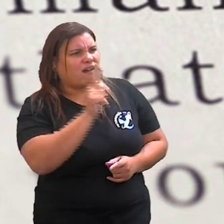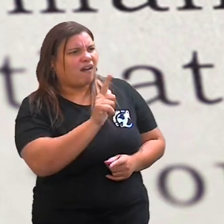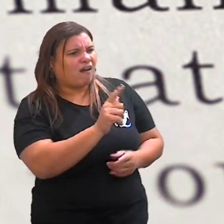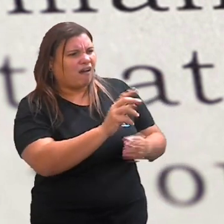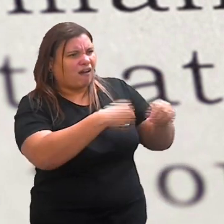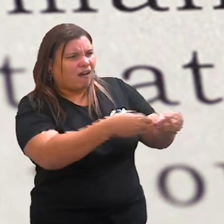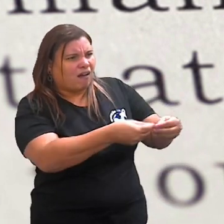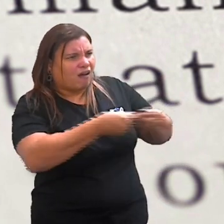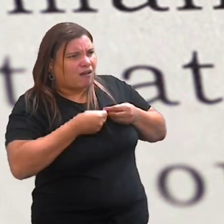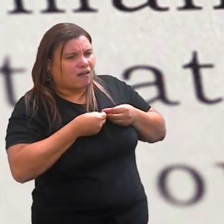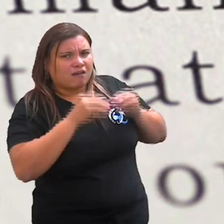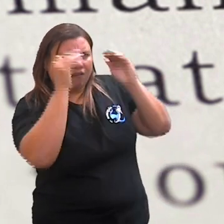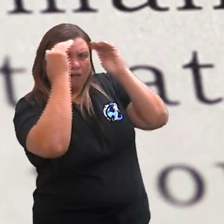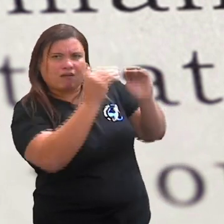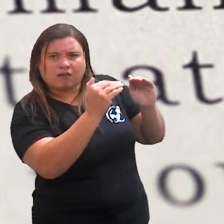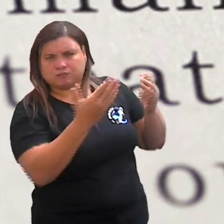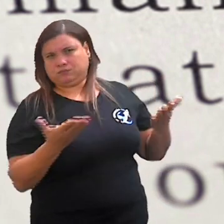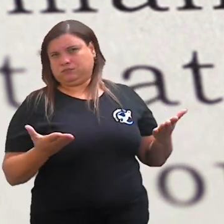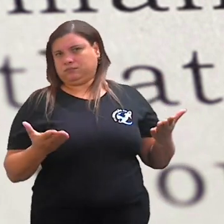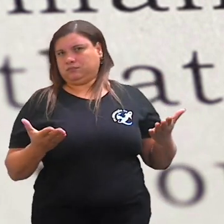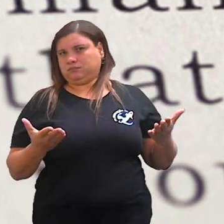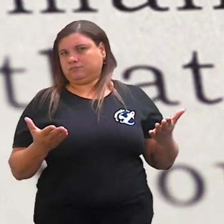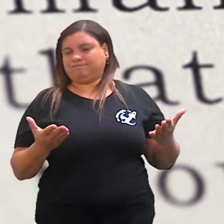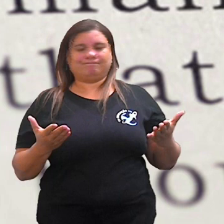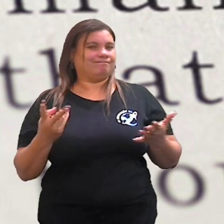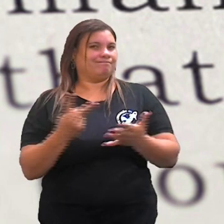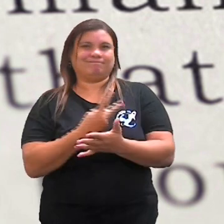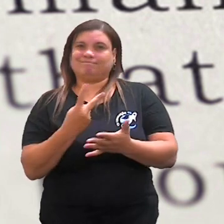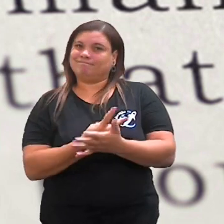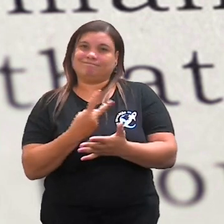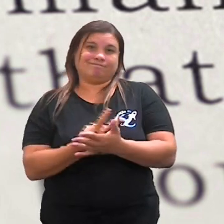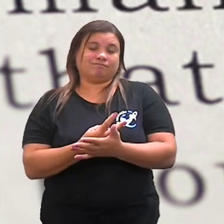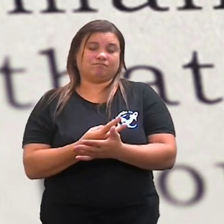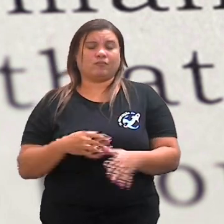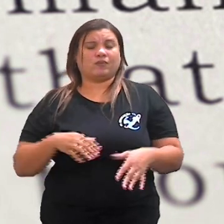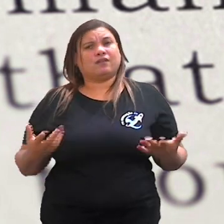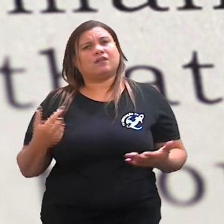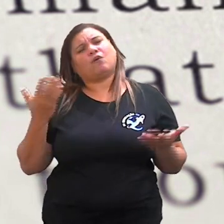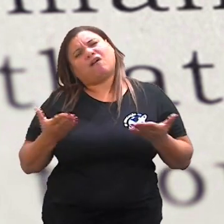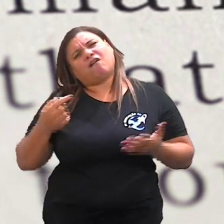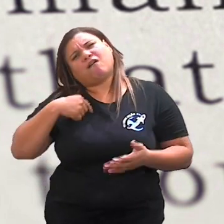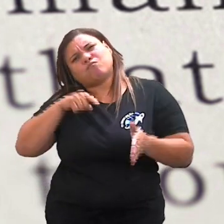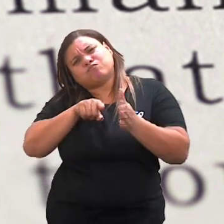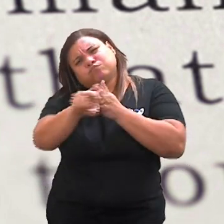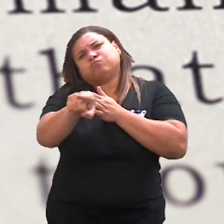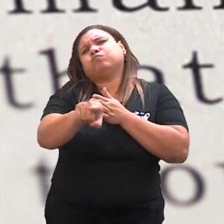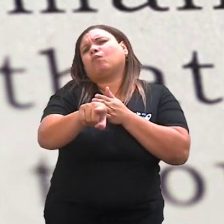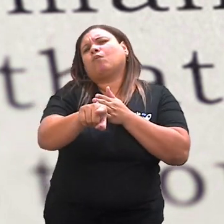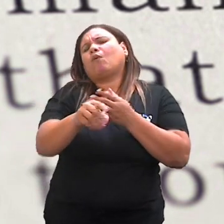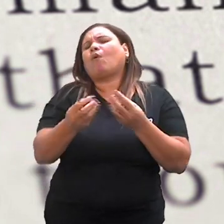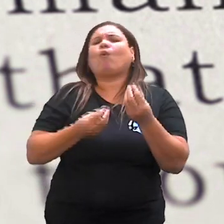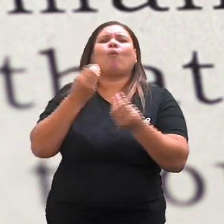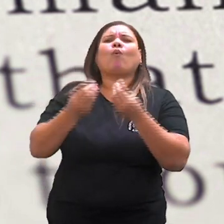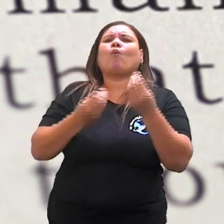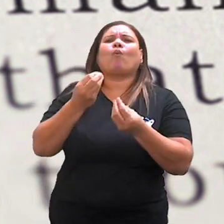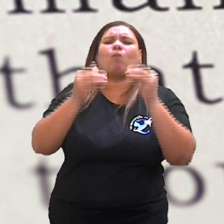certa. Então, eu pergunto para vocês, como deve ser o respeito que Marcos deve ter em relação